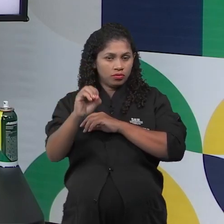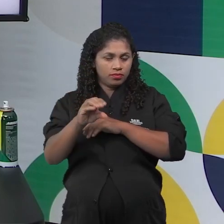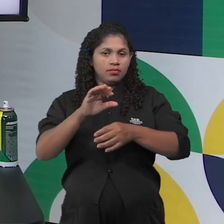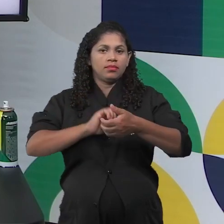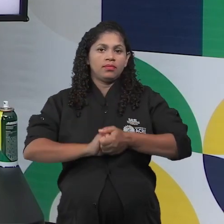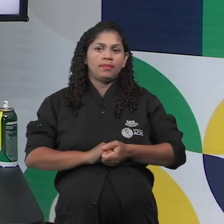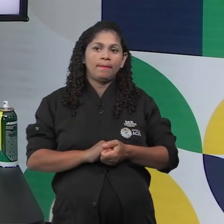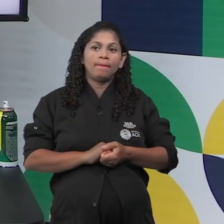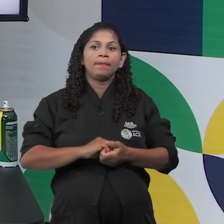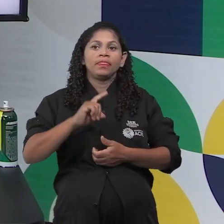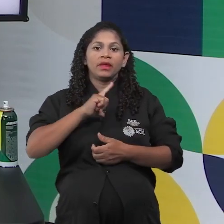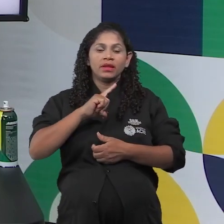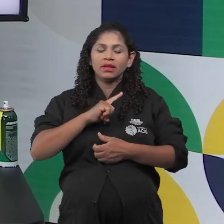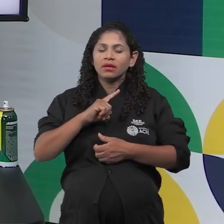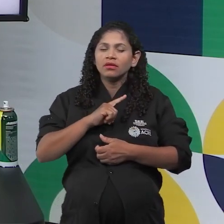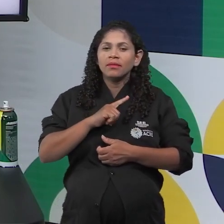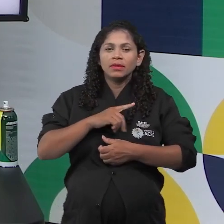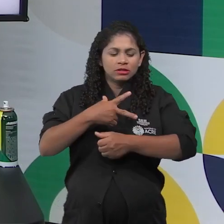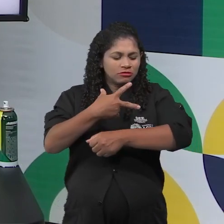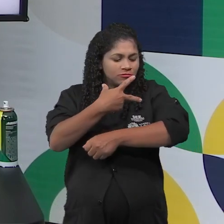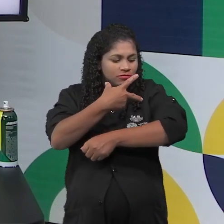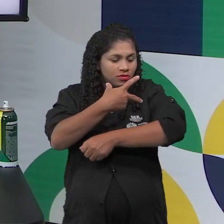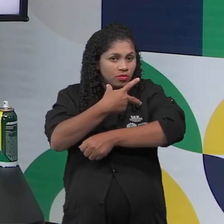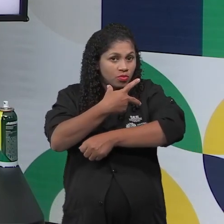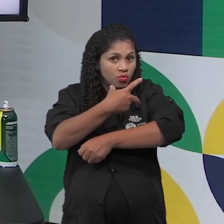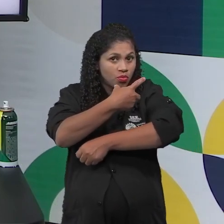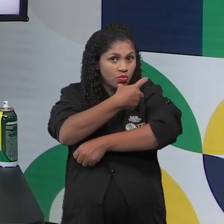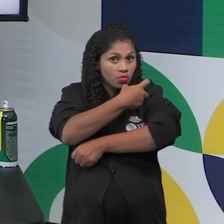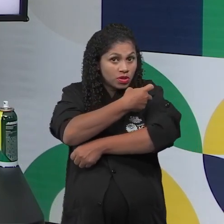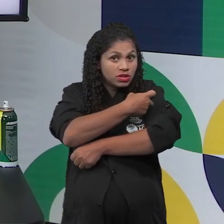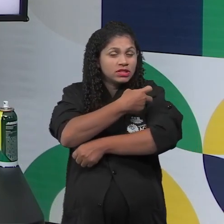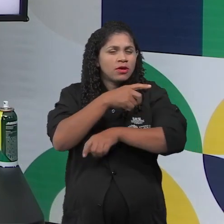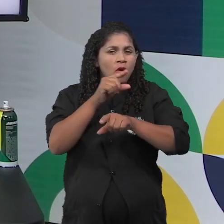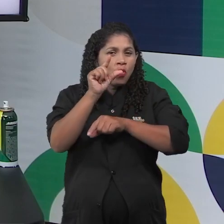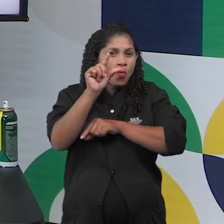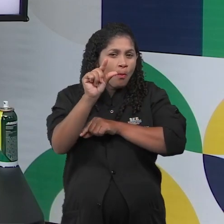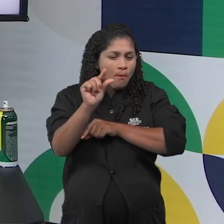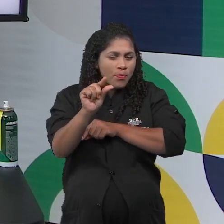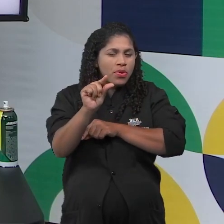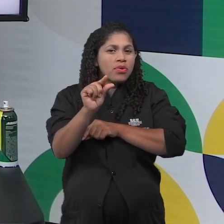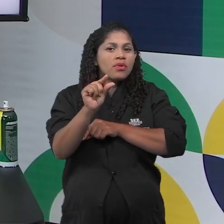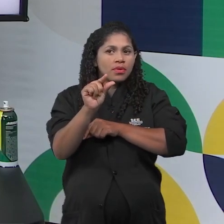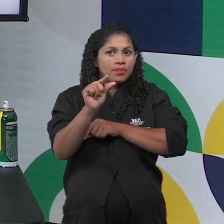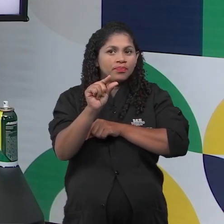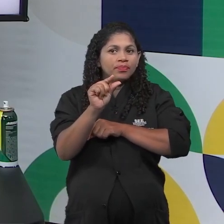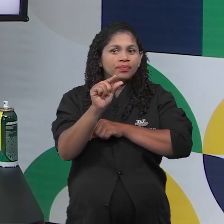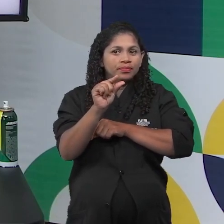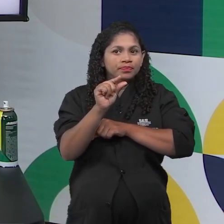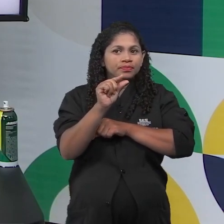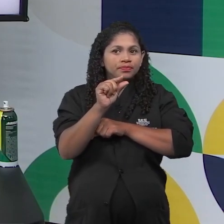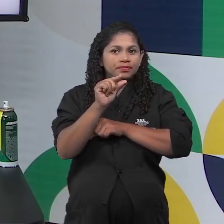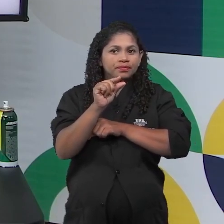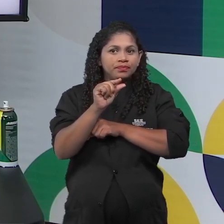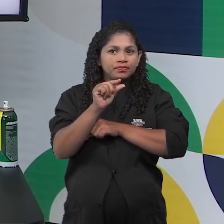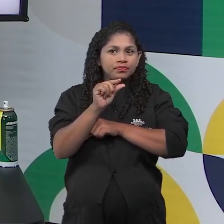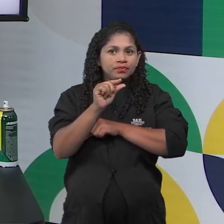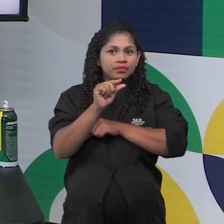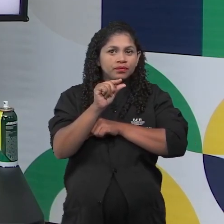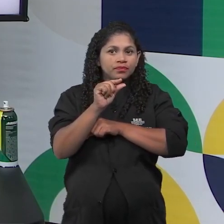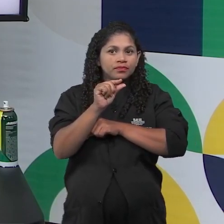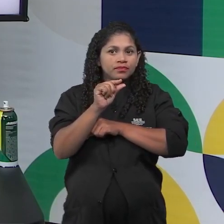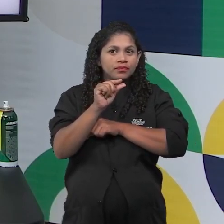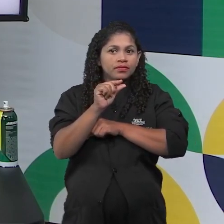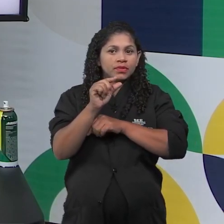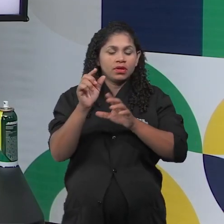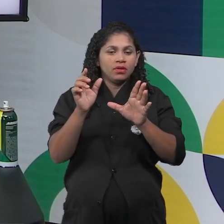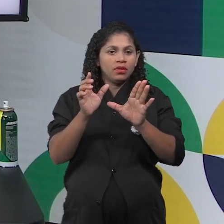uma injeção bem pequenininha, e ele é aplicado na região subcutânea. Geralmente, a gente faz uma prega, né? Então, por exemplo, aqui no nosso bonequinho, a gente vai